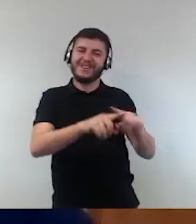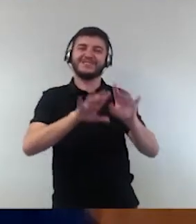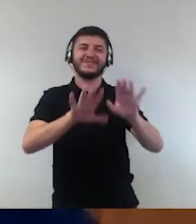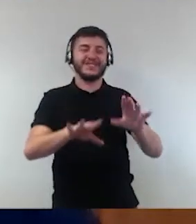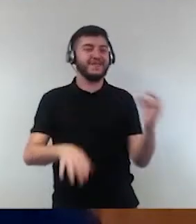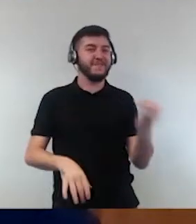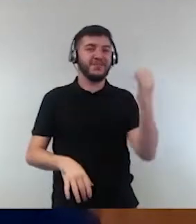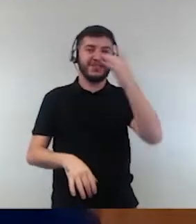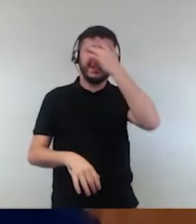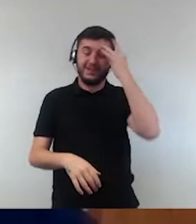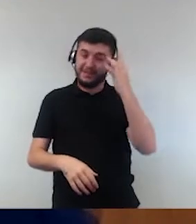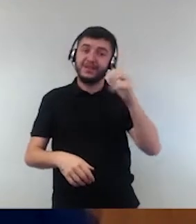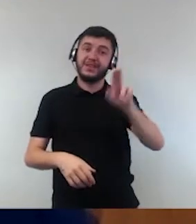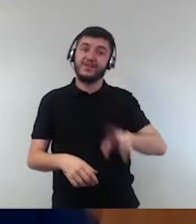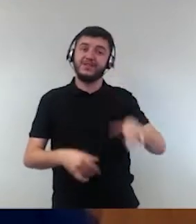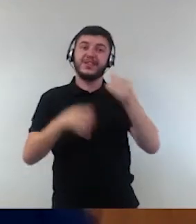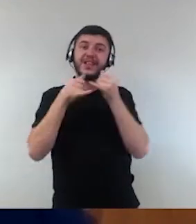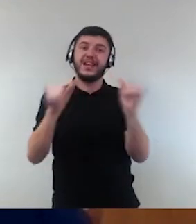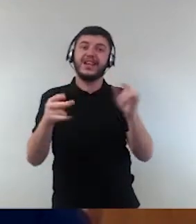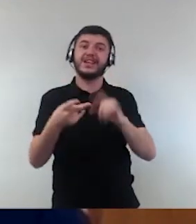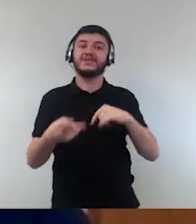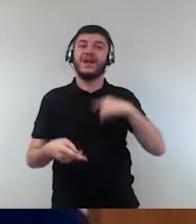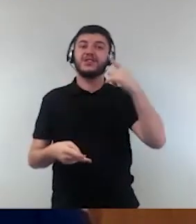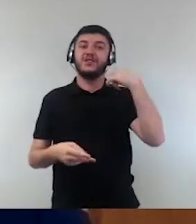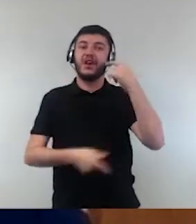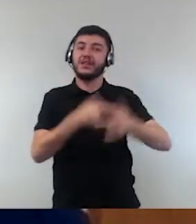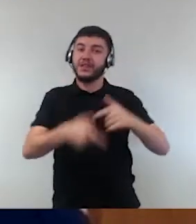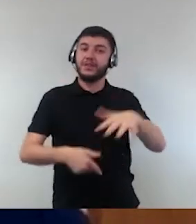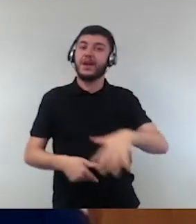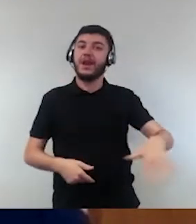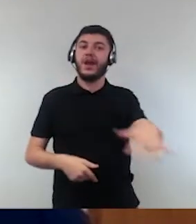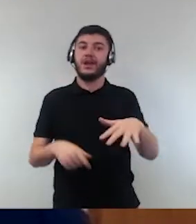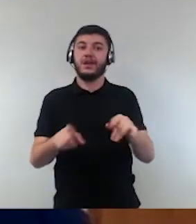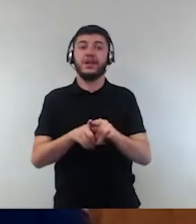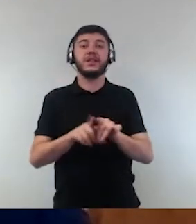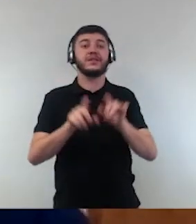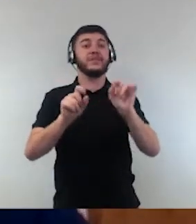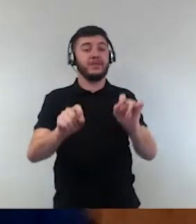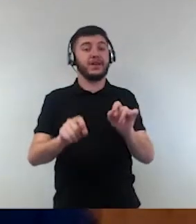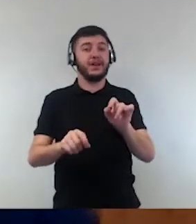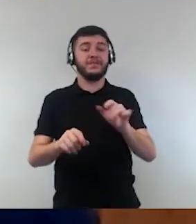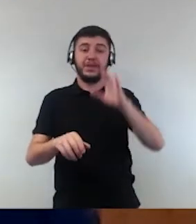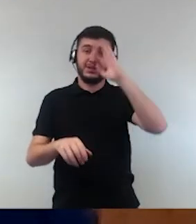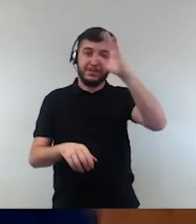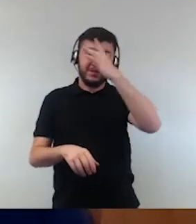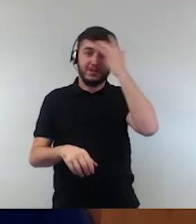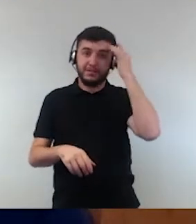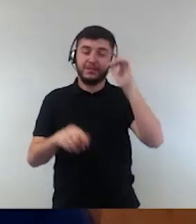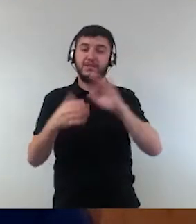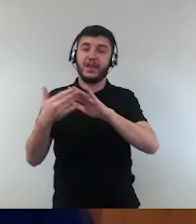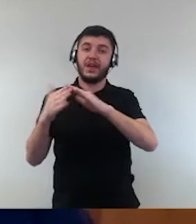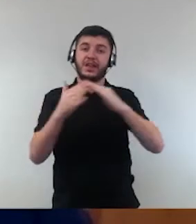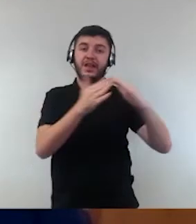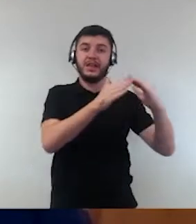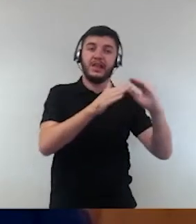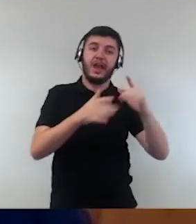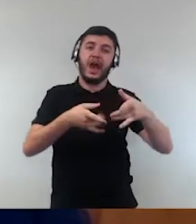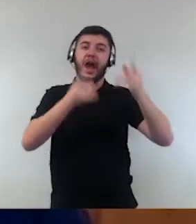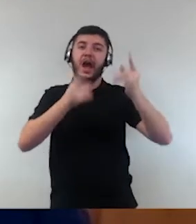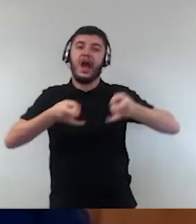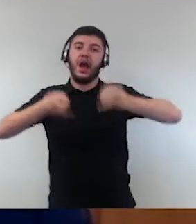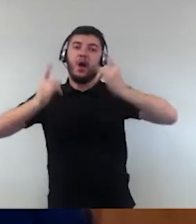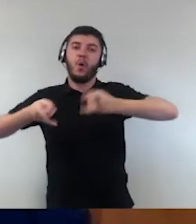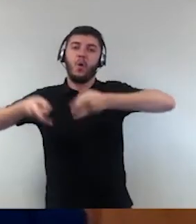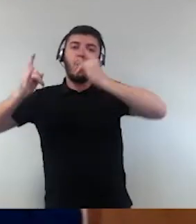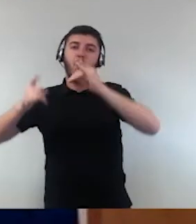consumidores, para cada um dos advogados e advogadas que lidam com esse tema, mas também para cada um dos consumidores, ainda que os residenciais. Então, esse painel